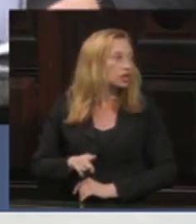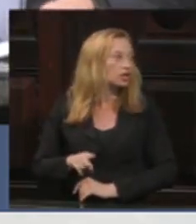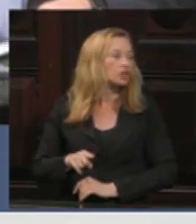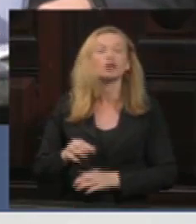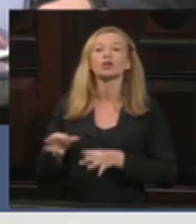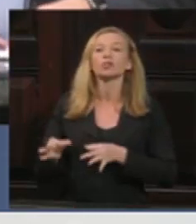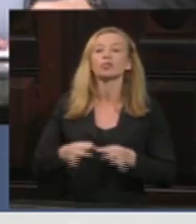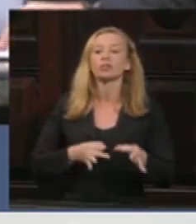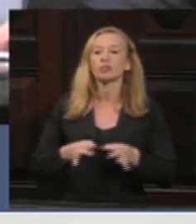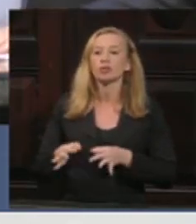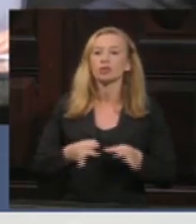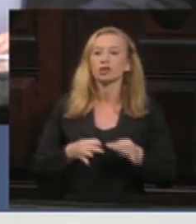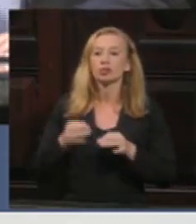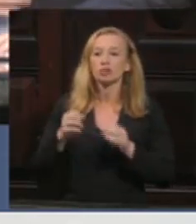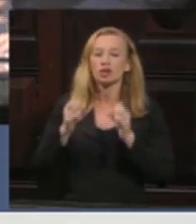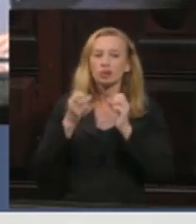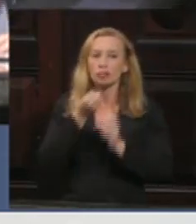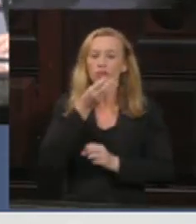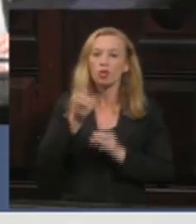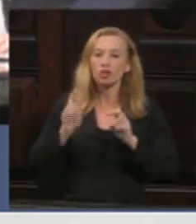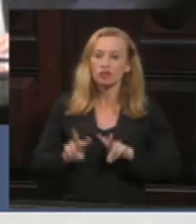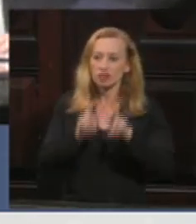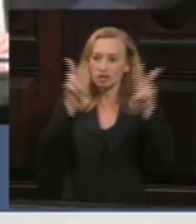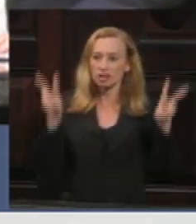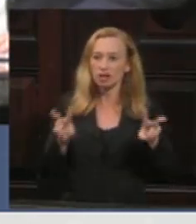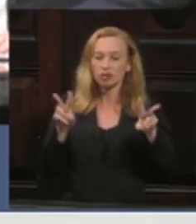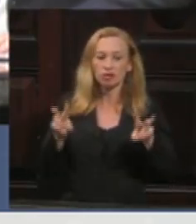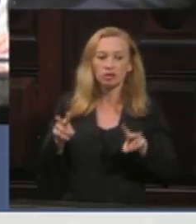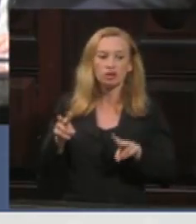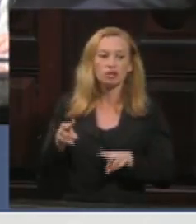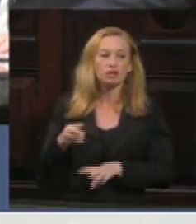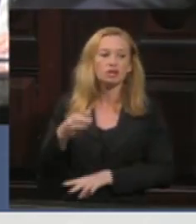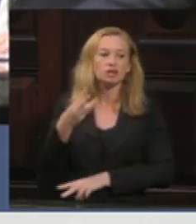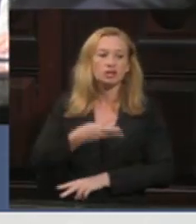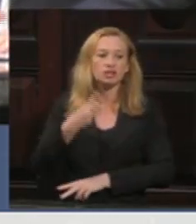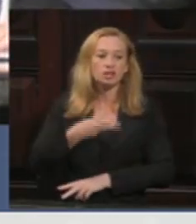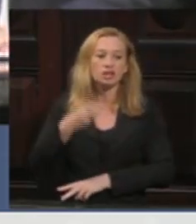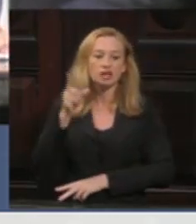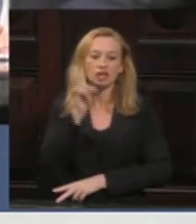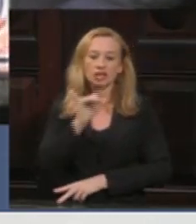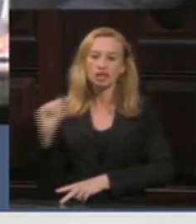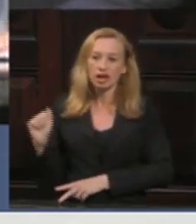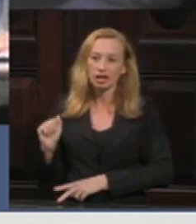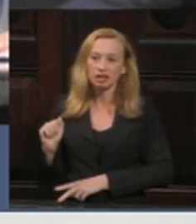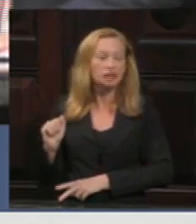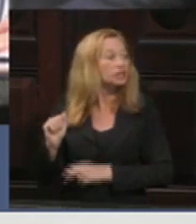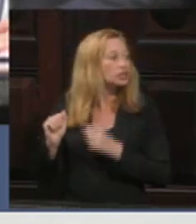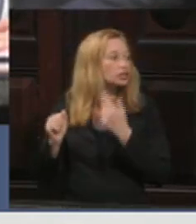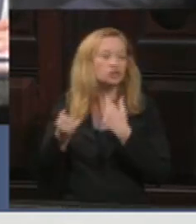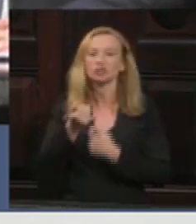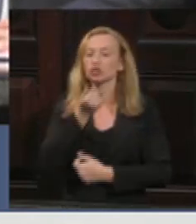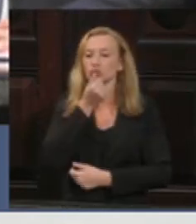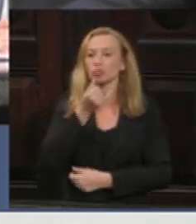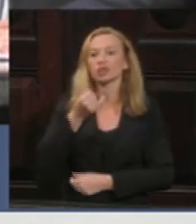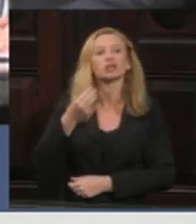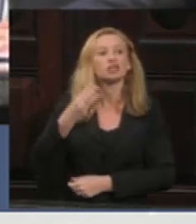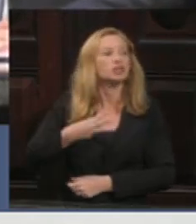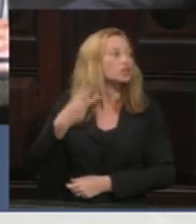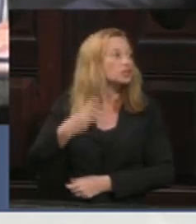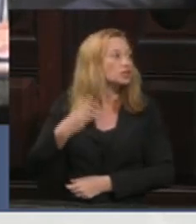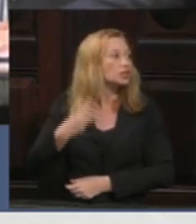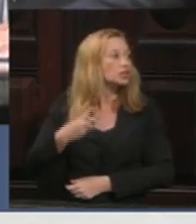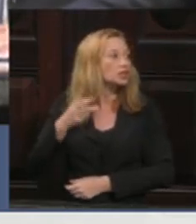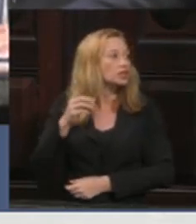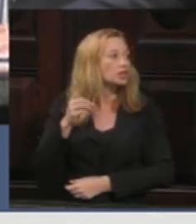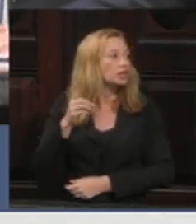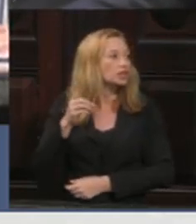Terceira Idade e dá outras providências. Pareceres das comissões de Constituição e Justiça pela condicionalidade, assunto da criança, adolescente e do idoso, favorável.